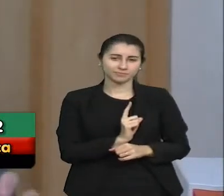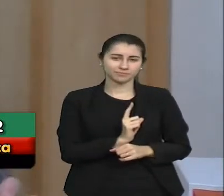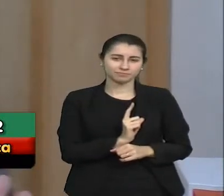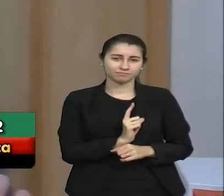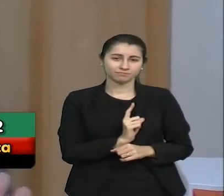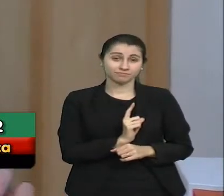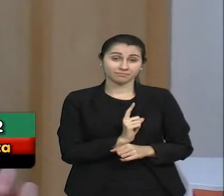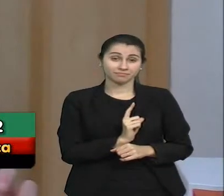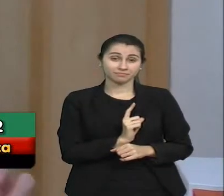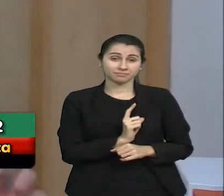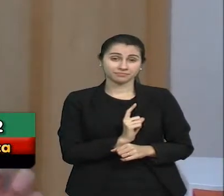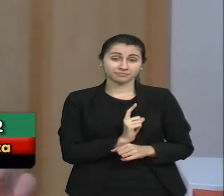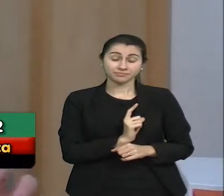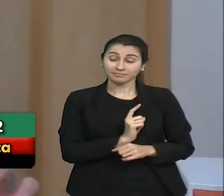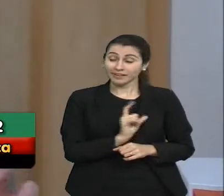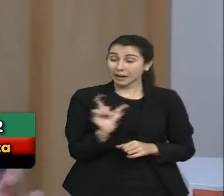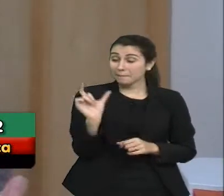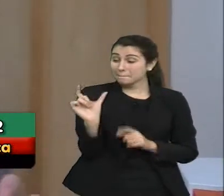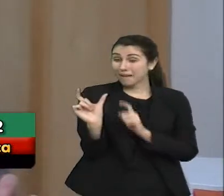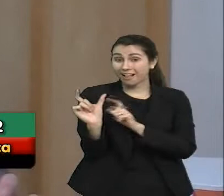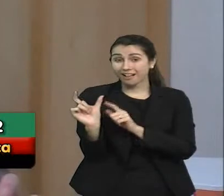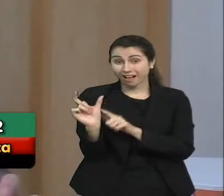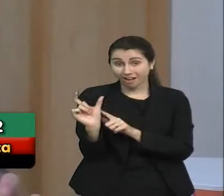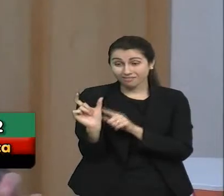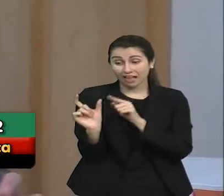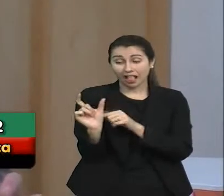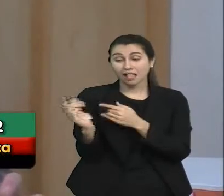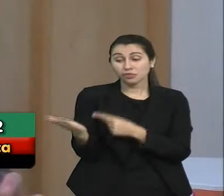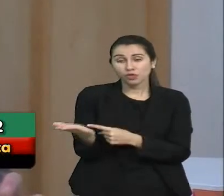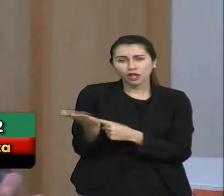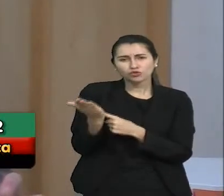Através dela, nós conseguimos transformar